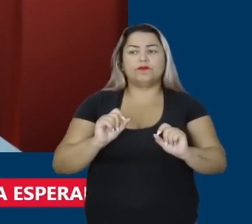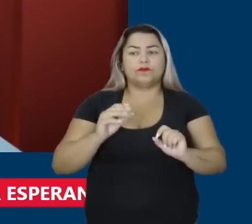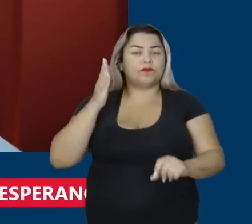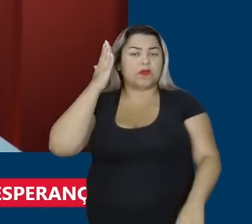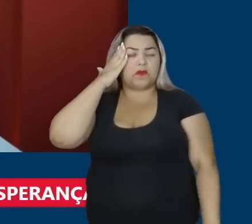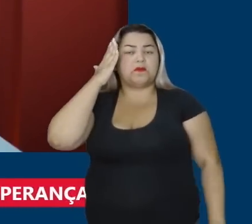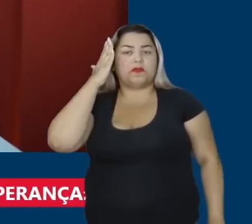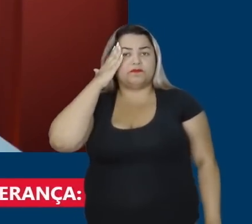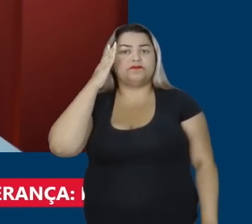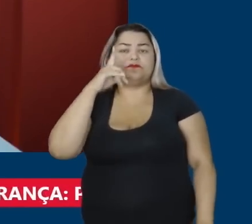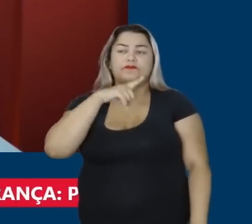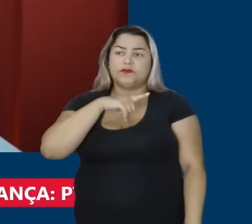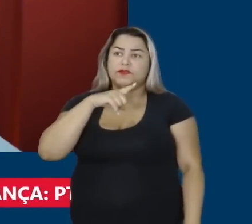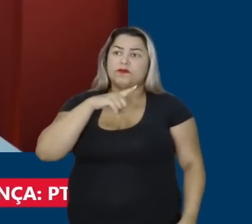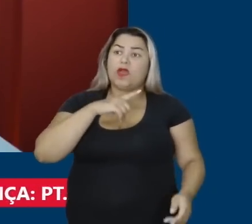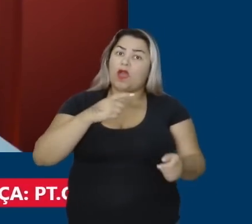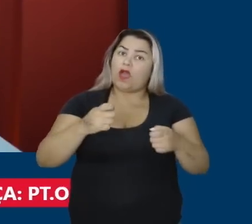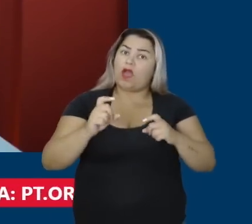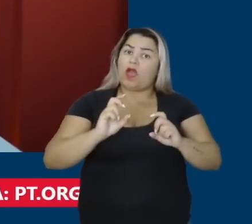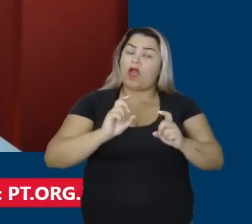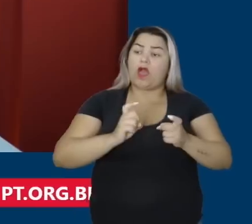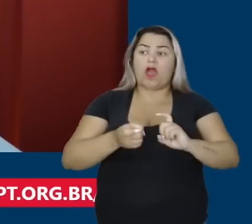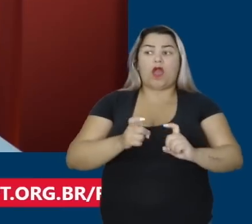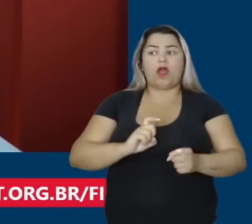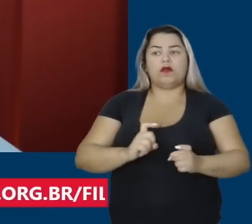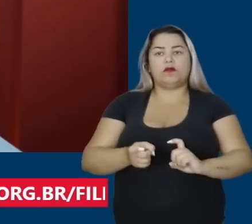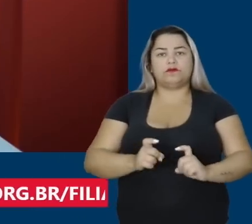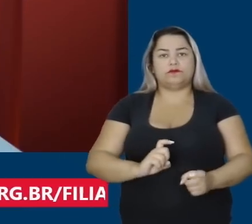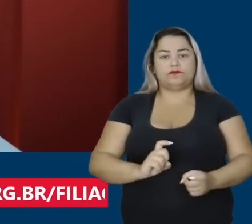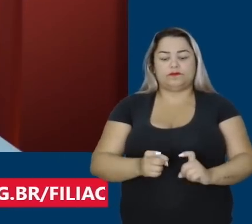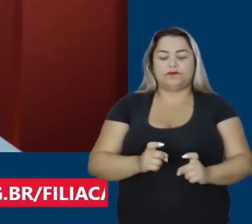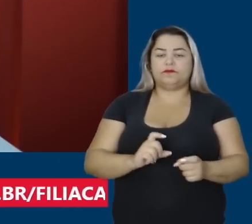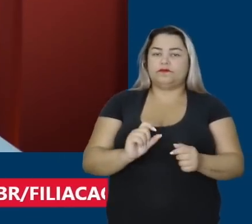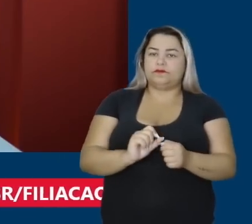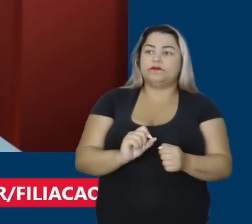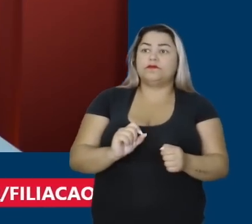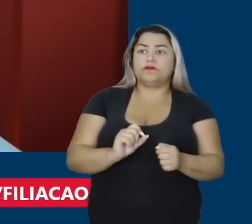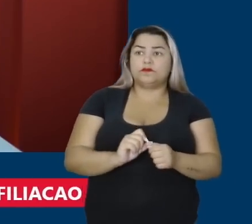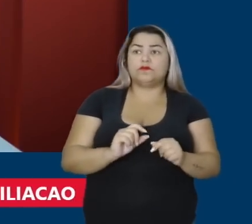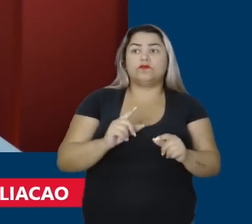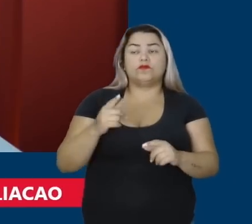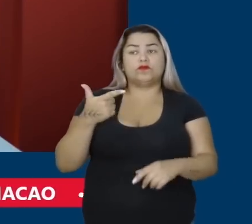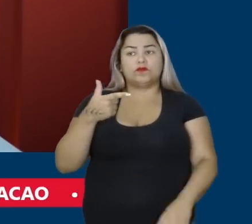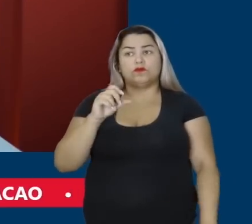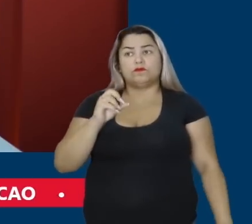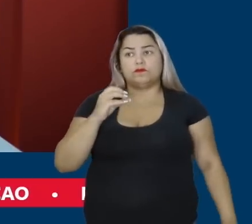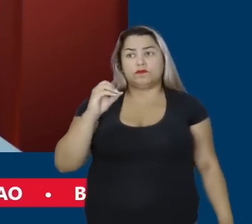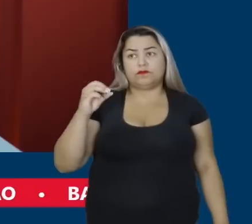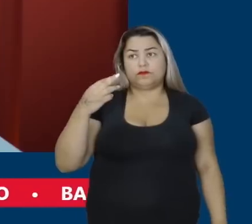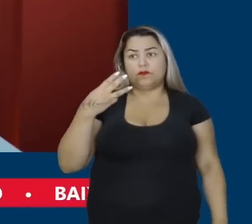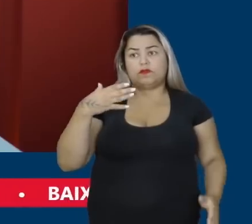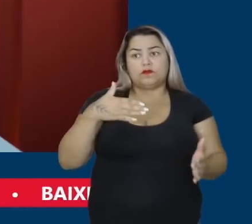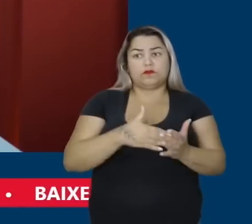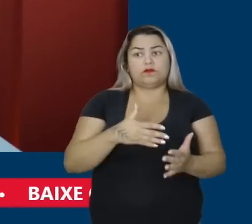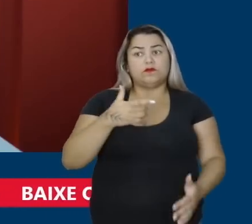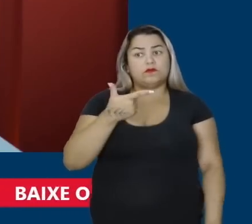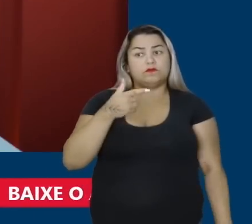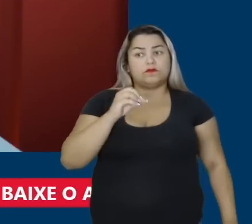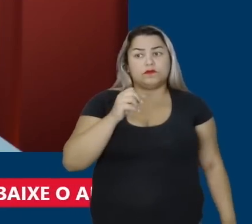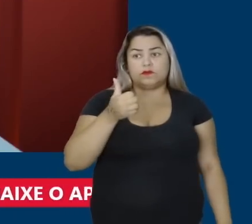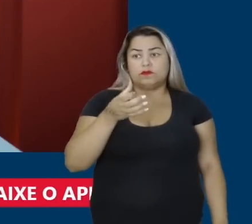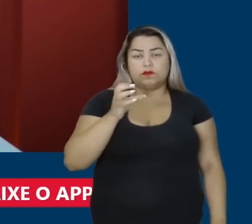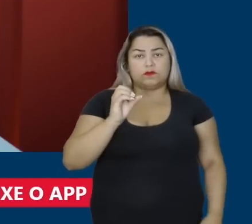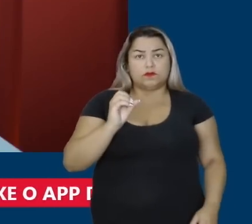também que não basta administrar bem. Fizemos grandes realizações administrativas entre 2003 e 2016, mas isso